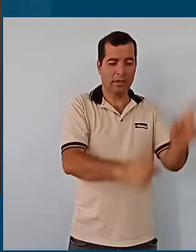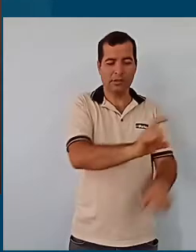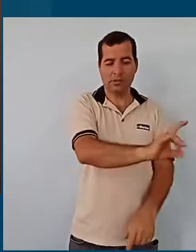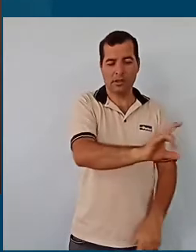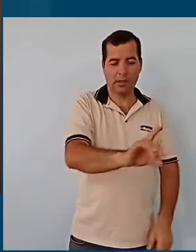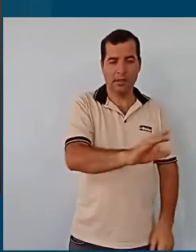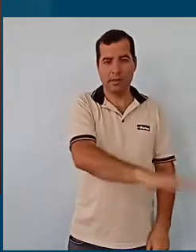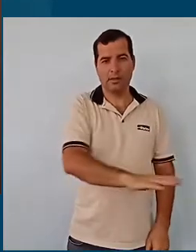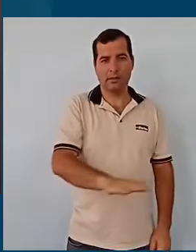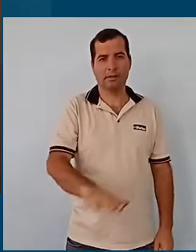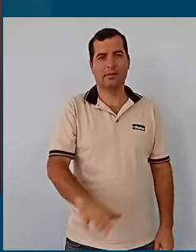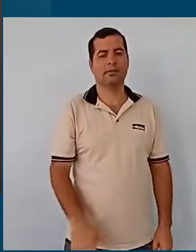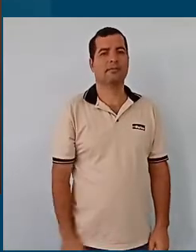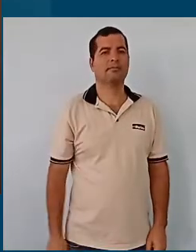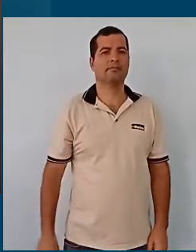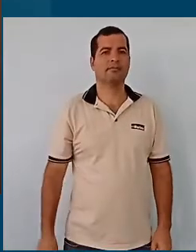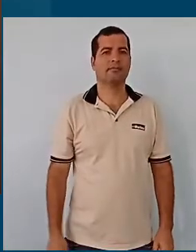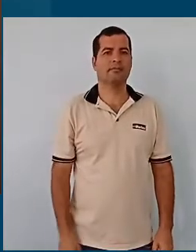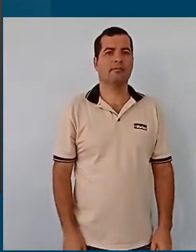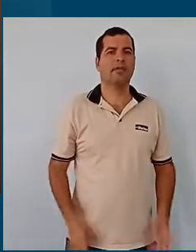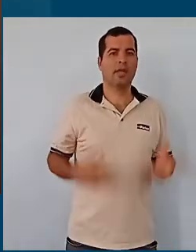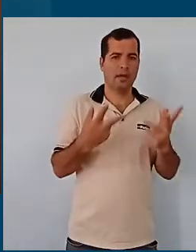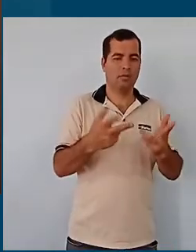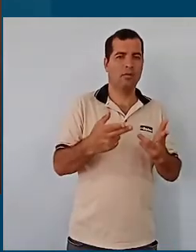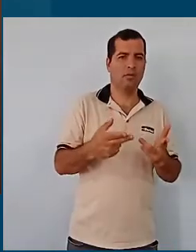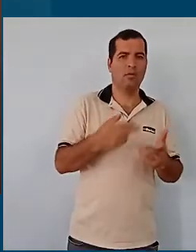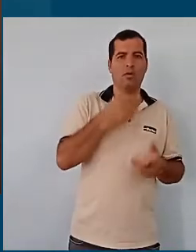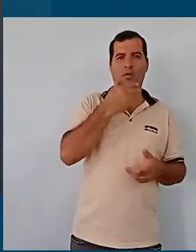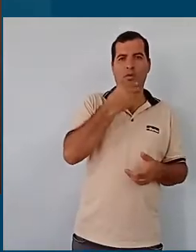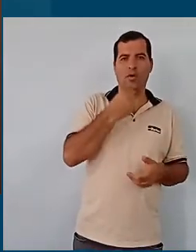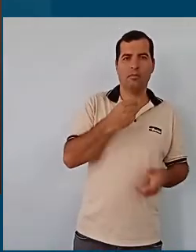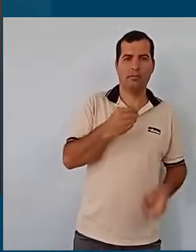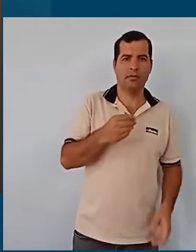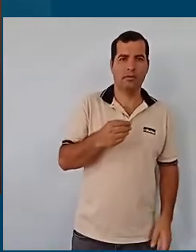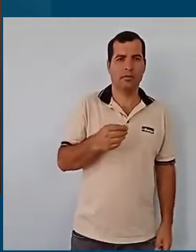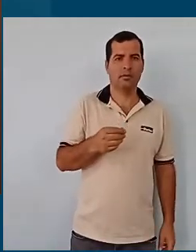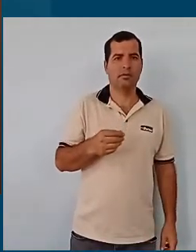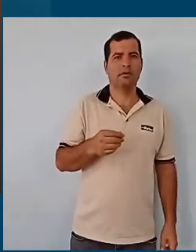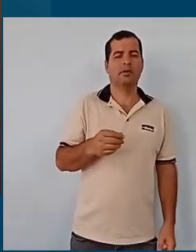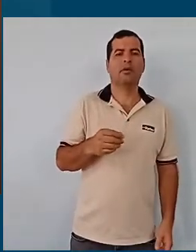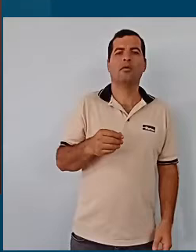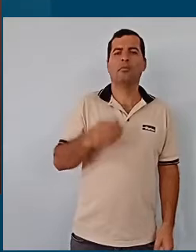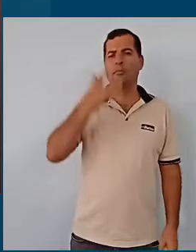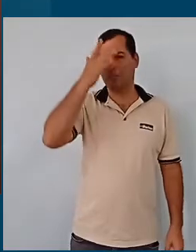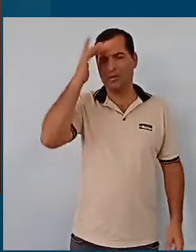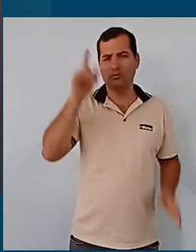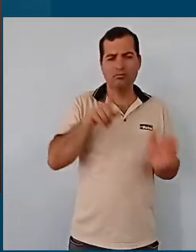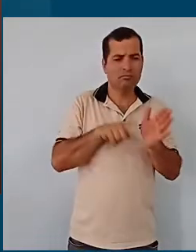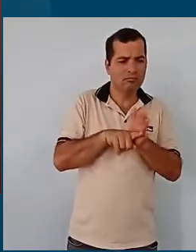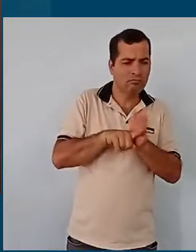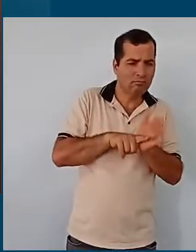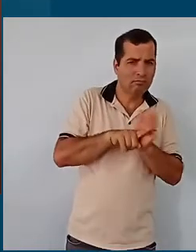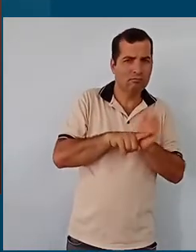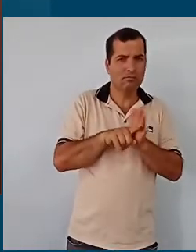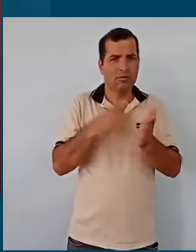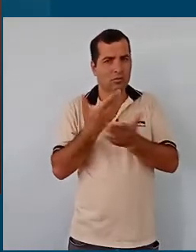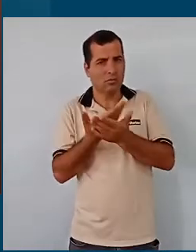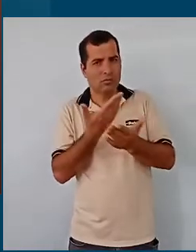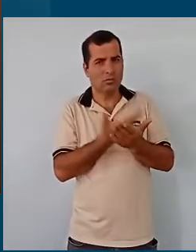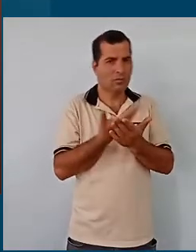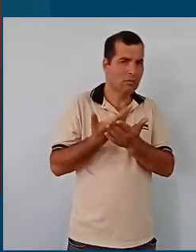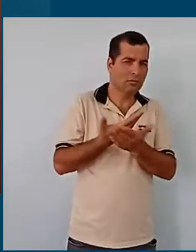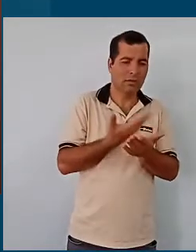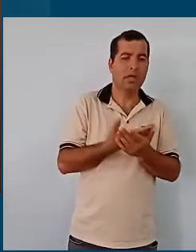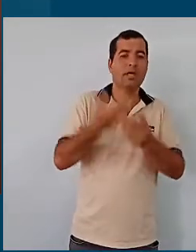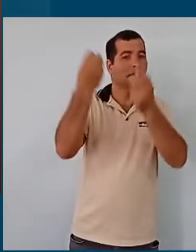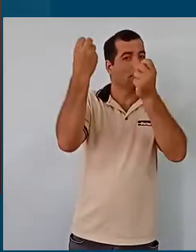crianças. Como sintetiza um estudioso de nome Ilienkov, um estudioso do desenvolvimento humano e do papel da escola,